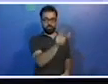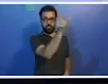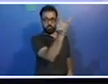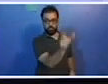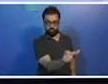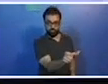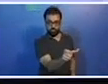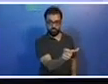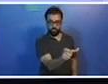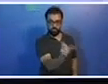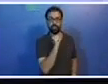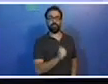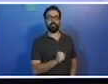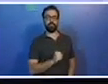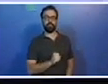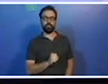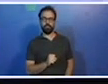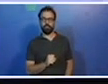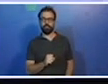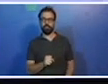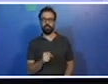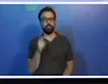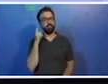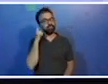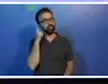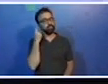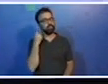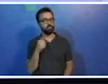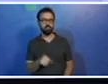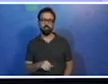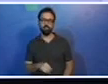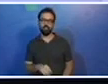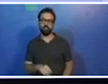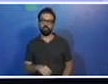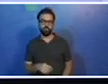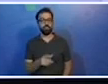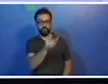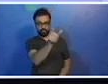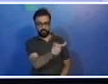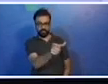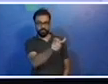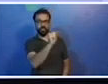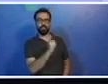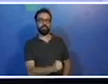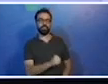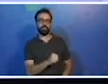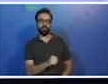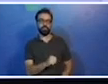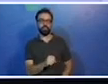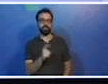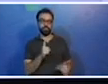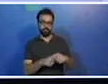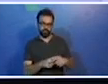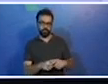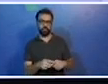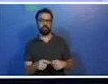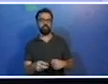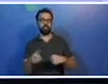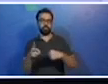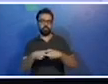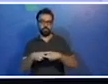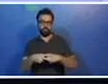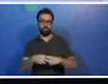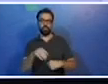é o pronome ou o nome, tá? Sempre alguém vai ter que praticar uma ação, então é o sujeito, beleza? O verbo to